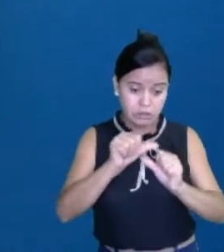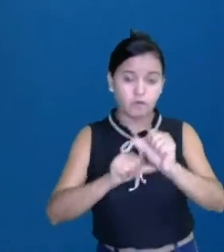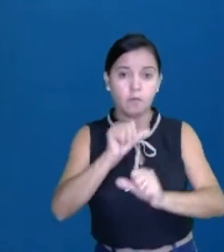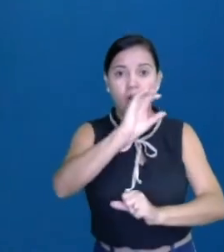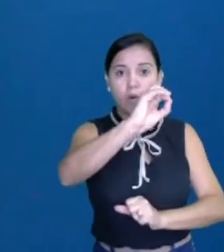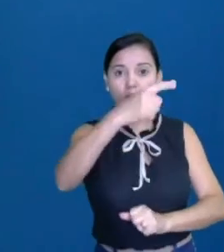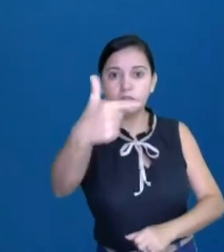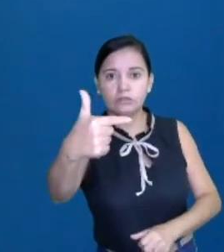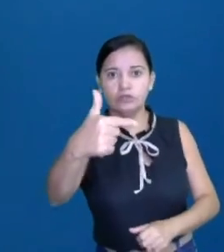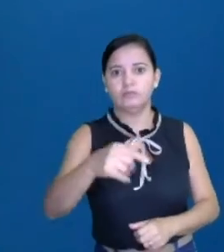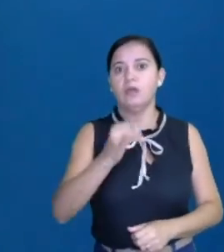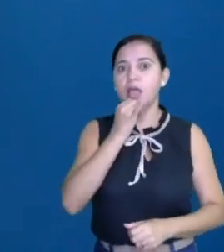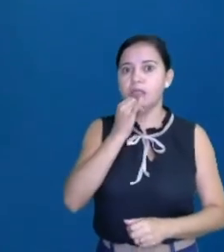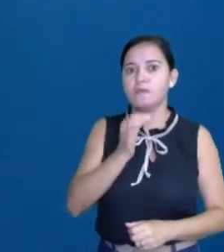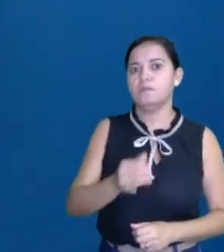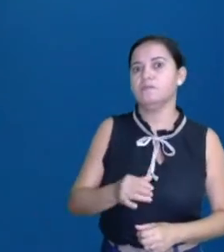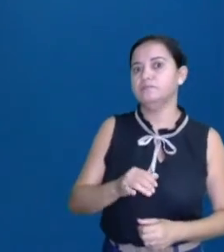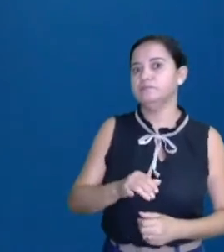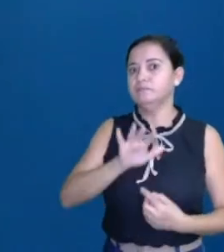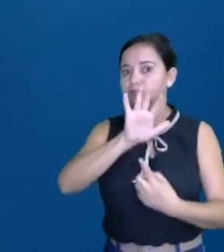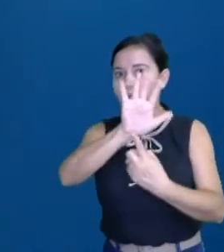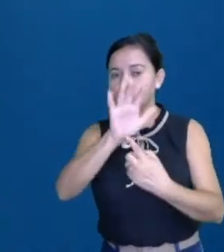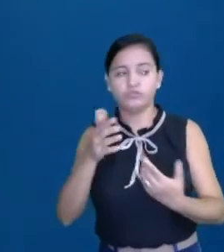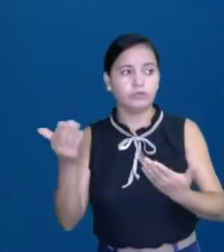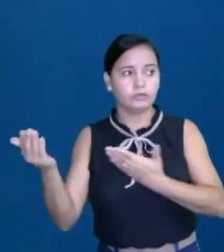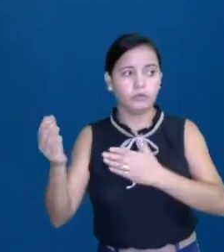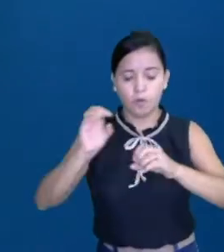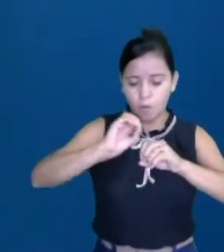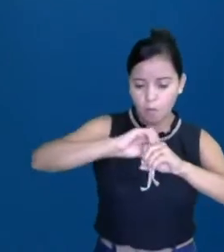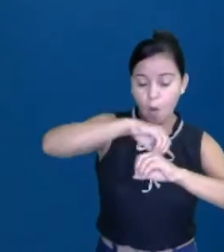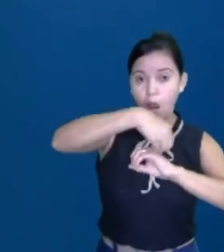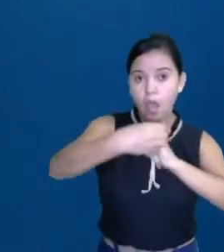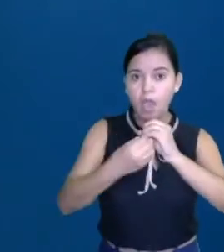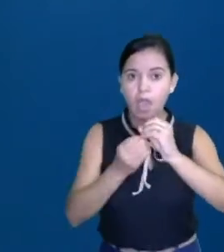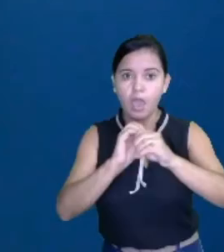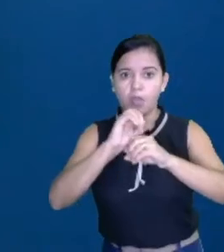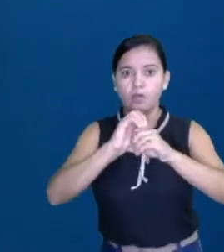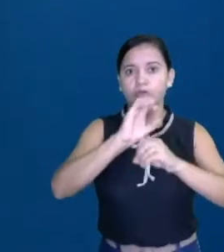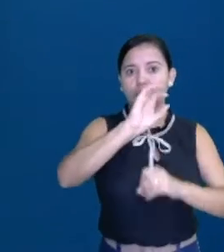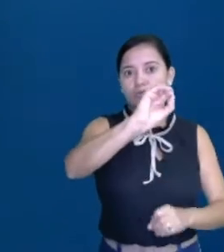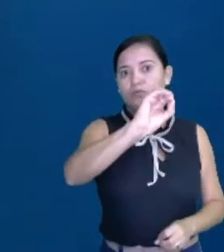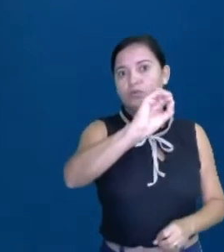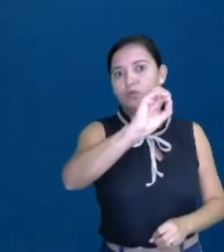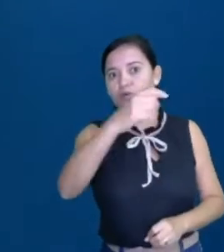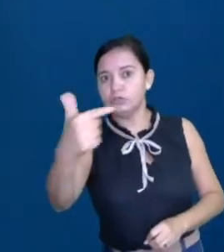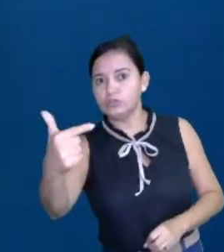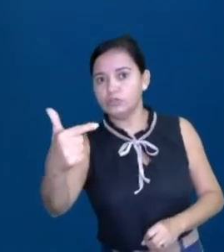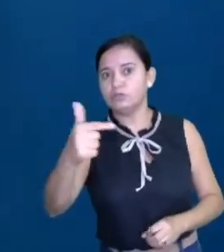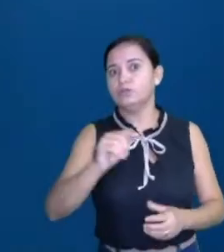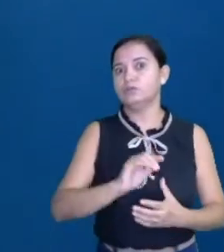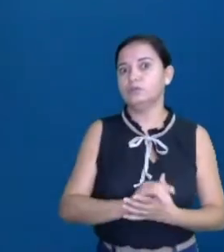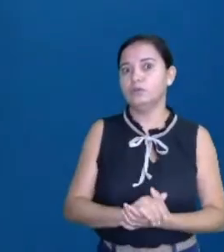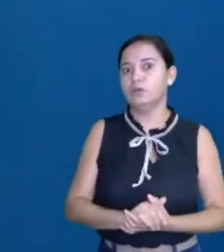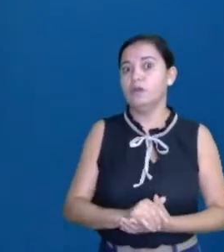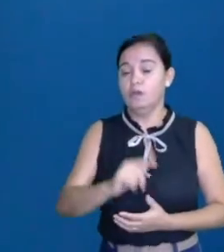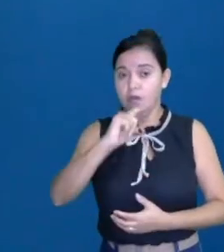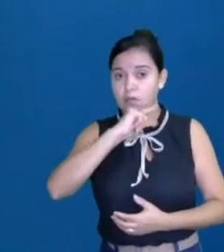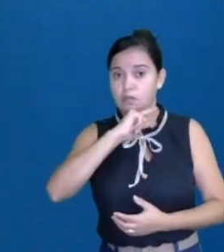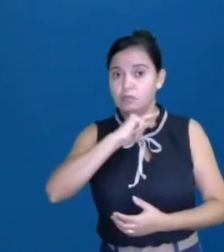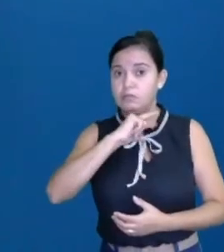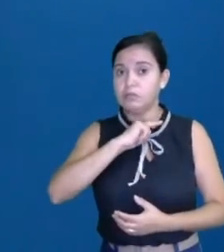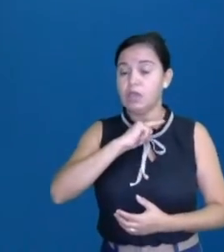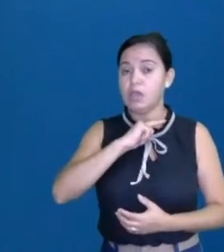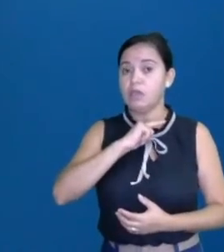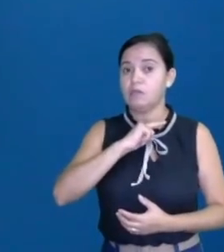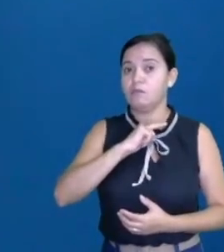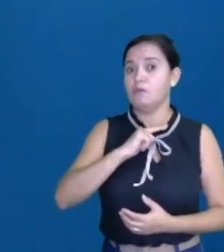Então, tem aqui, ó, eu tenho aqui, como vocês percebem aqui, a molécula de oxigênio, que é o O2, ela vai sofrer uma descarga elétrica. Nesse